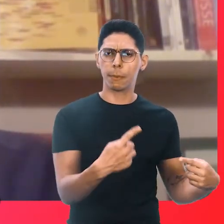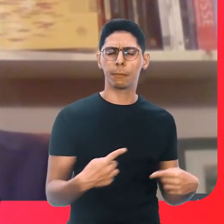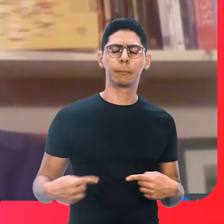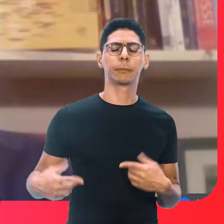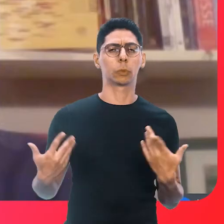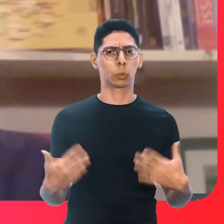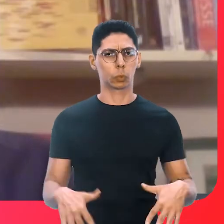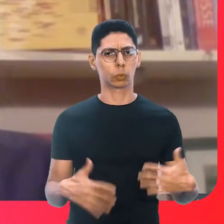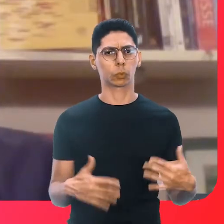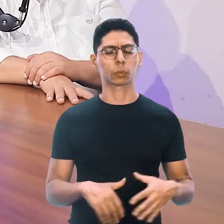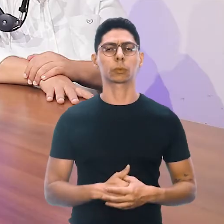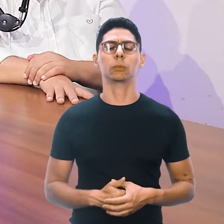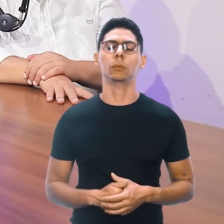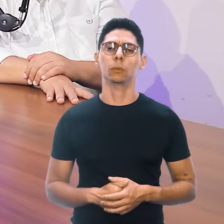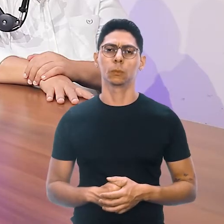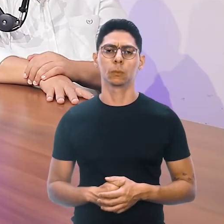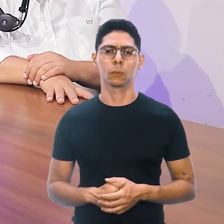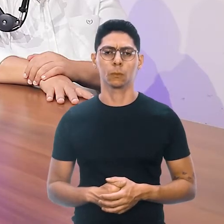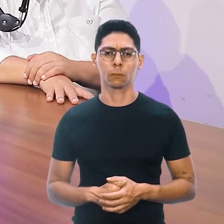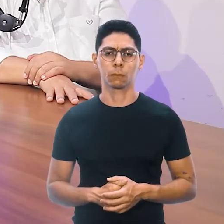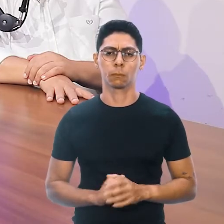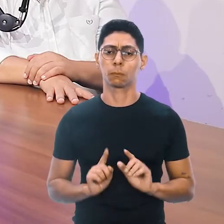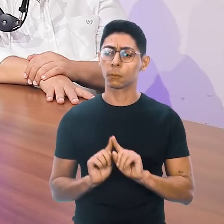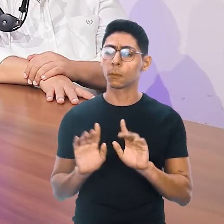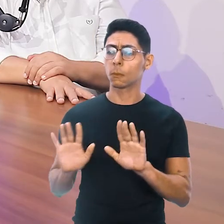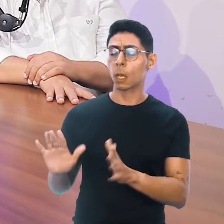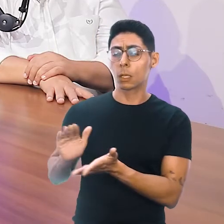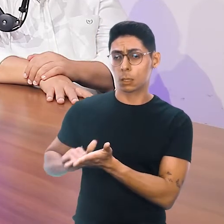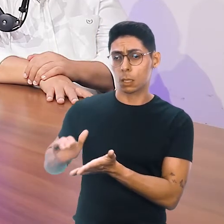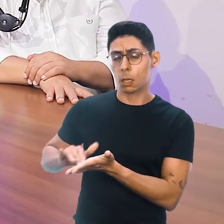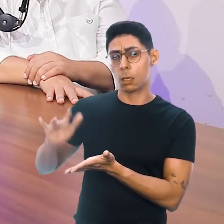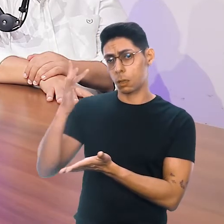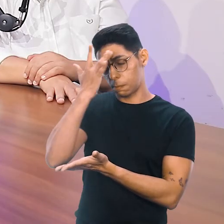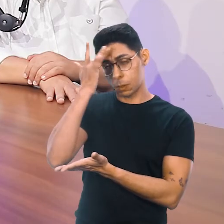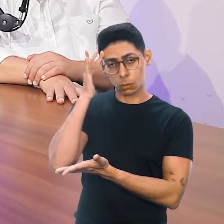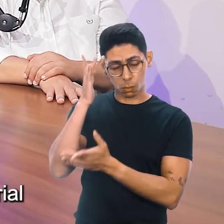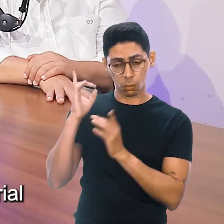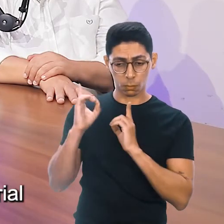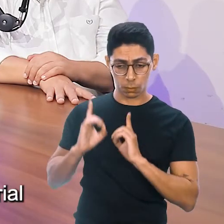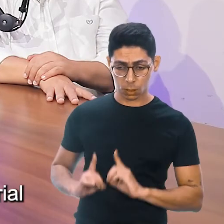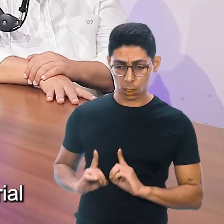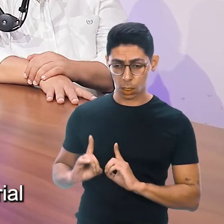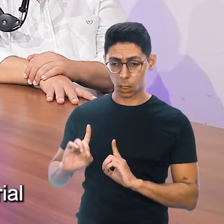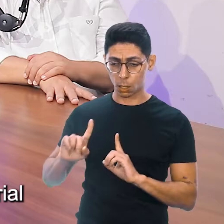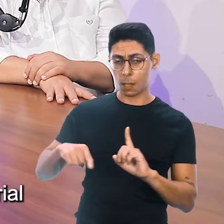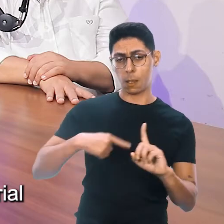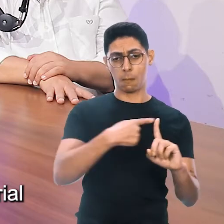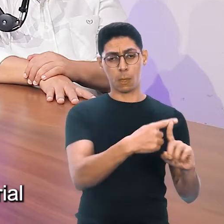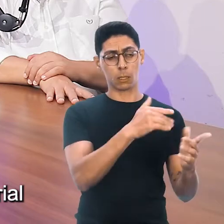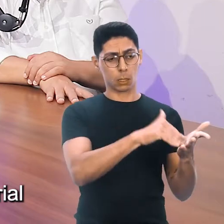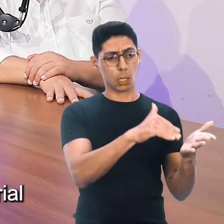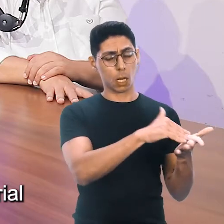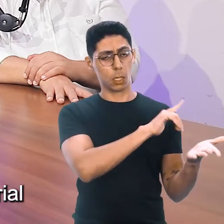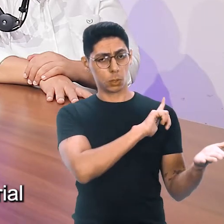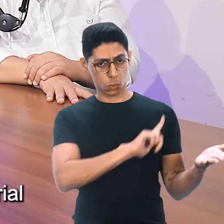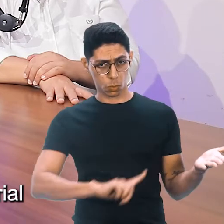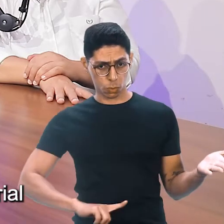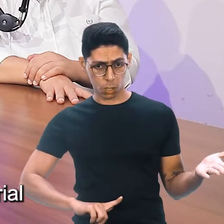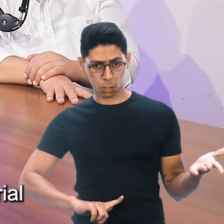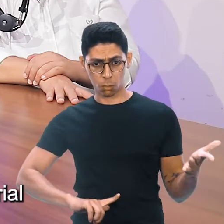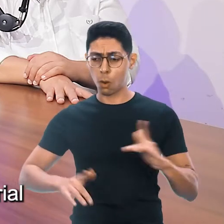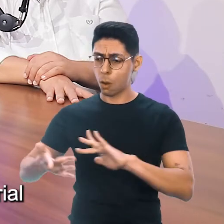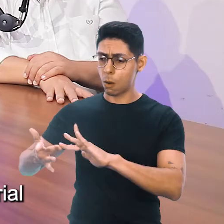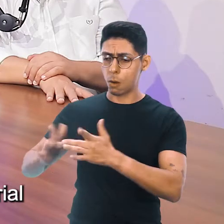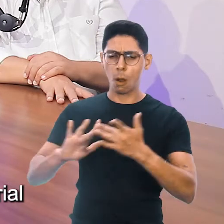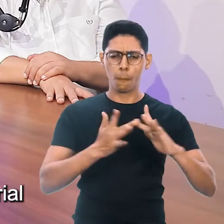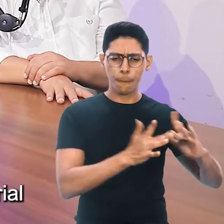secretarias municipais, sendo que a Secretaria da Pessoa com Deficiência, em conjunto com a Secretaria de Governo,